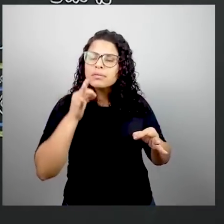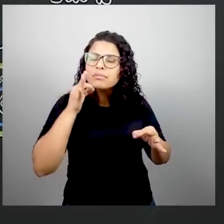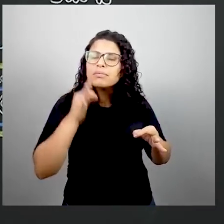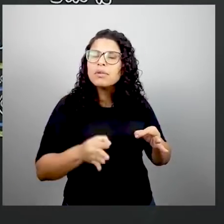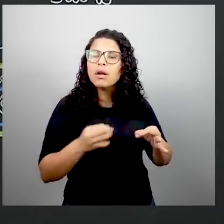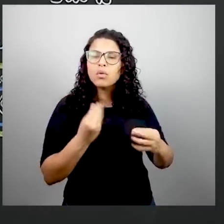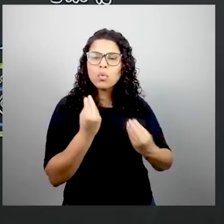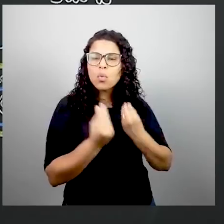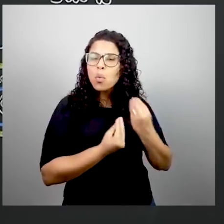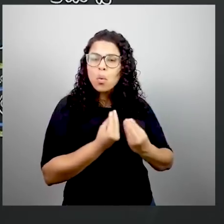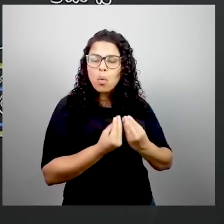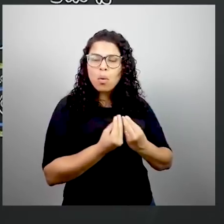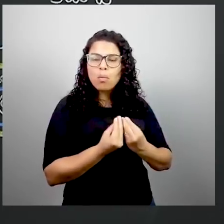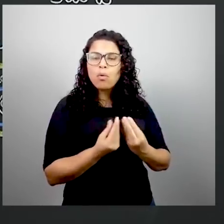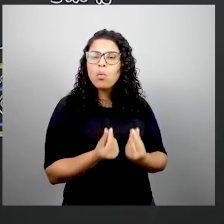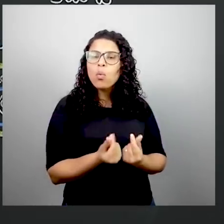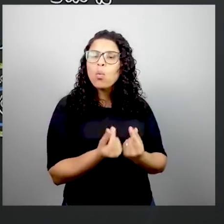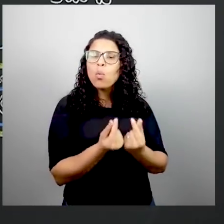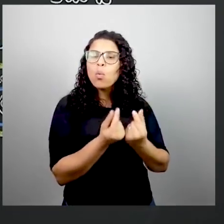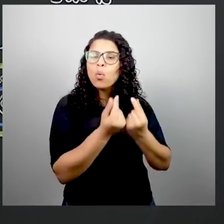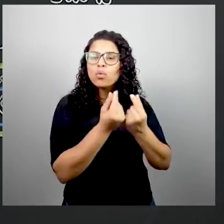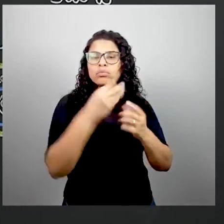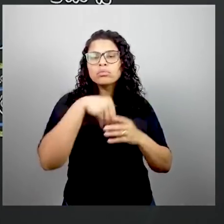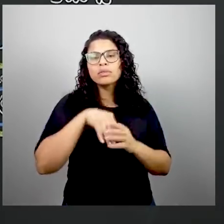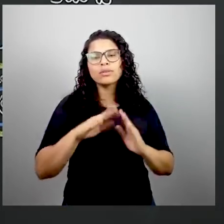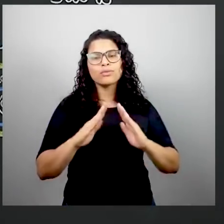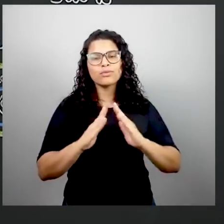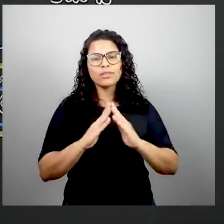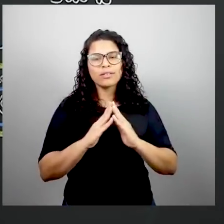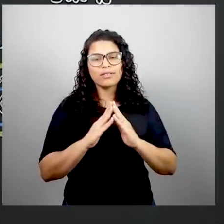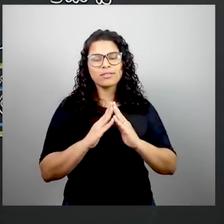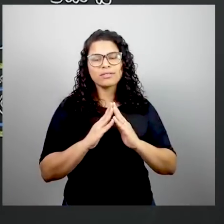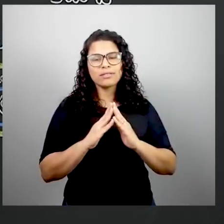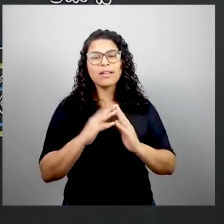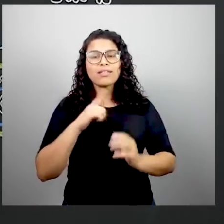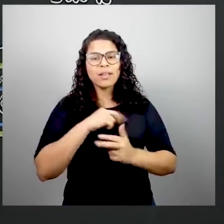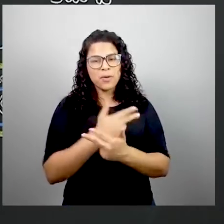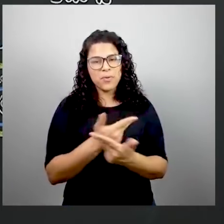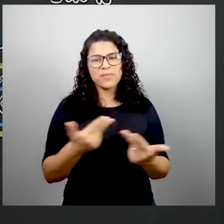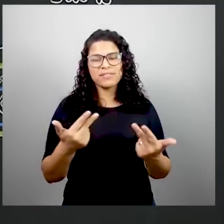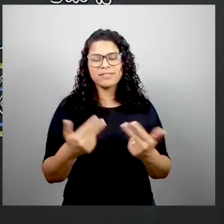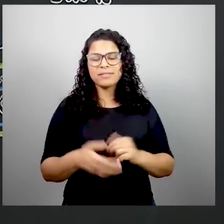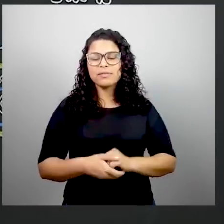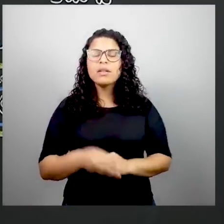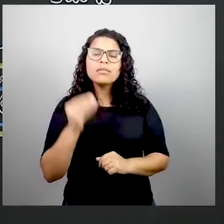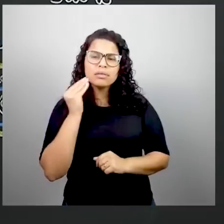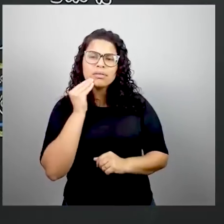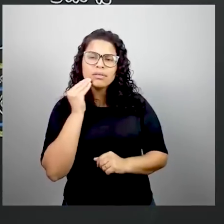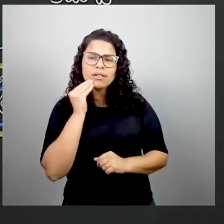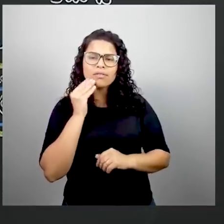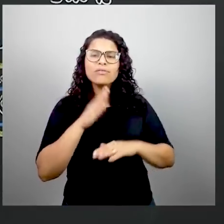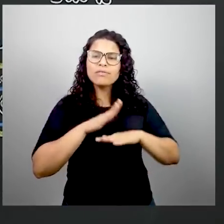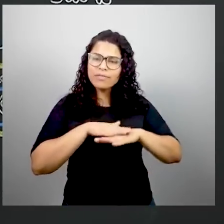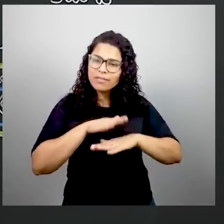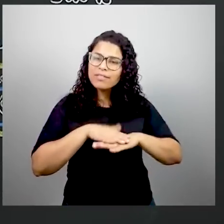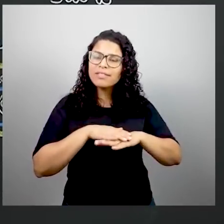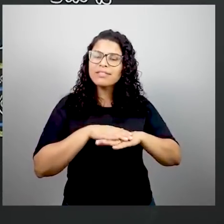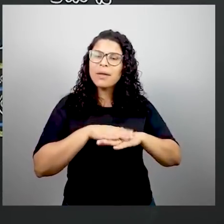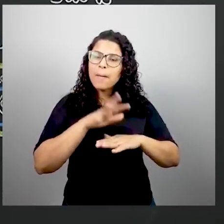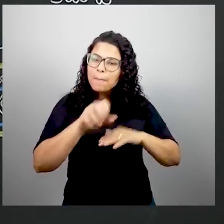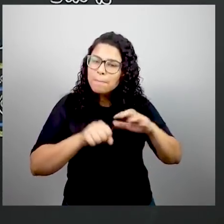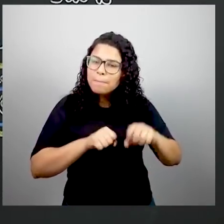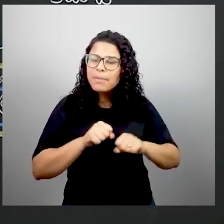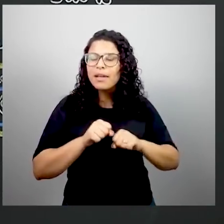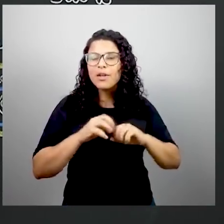saber exatamente qual é o custo das coisas na sua casa. Vamos fazer o teste? Pega aí alguns aparelhos, vê a